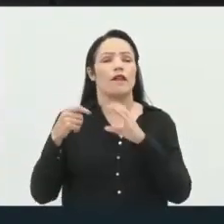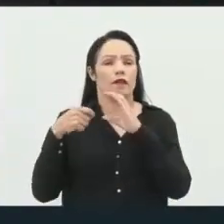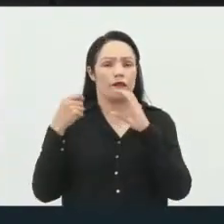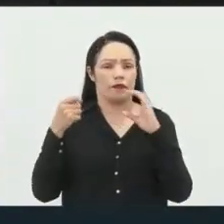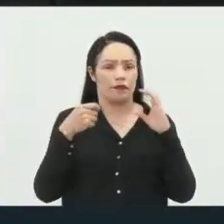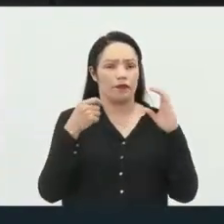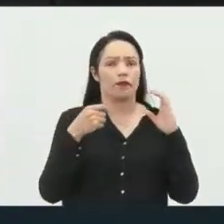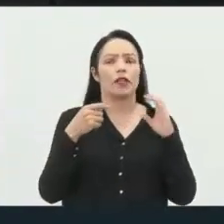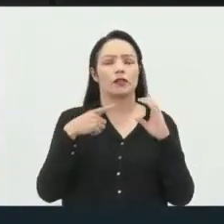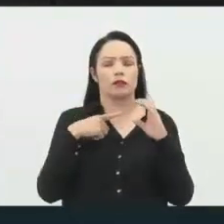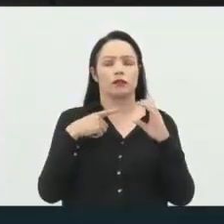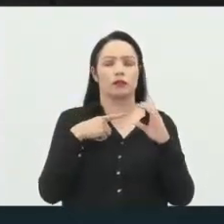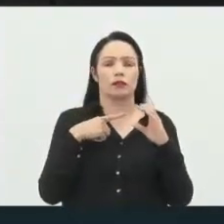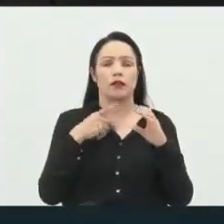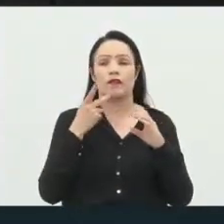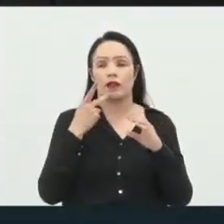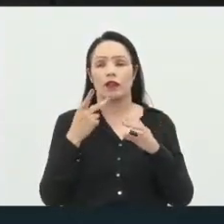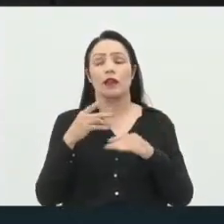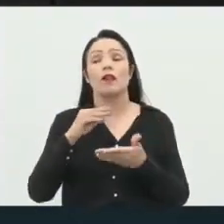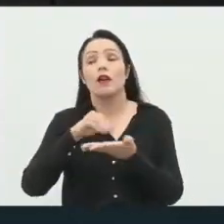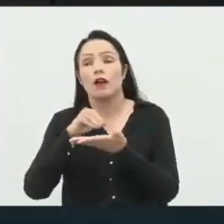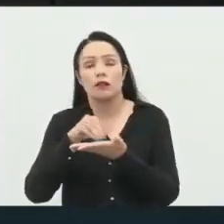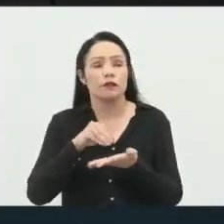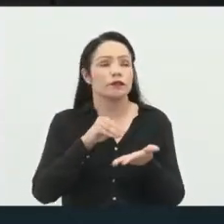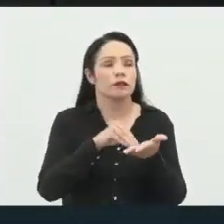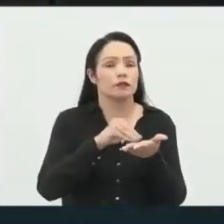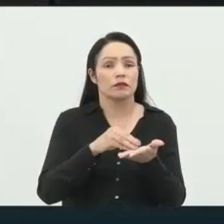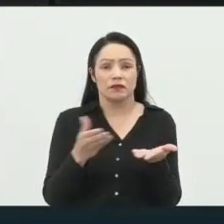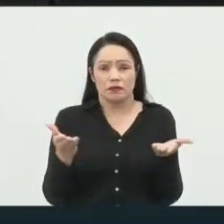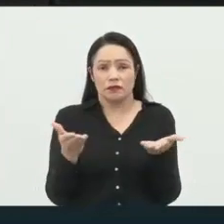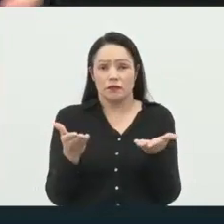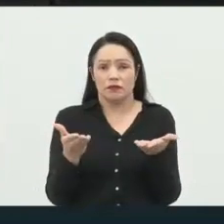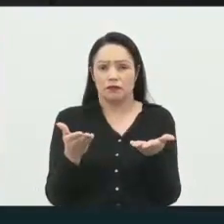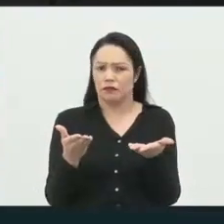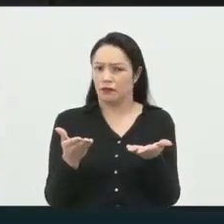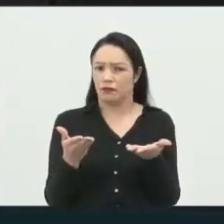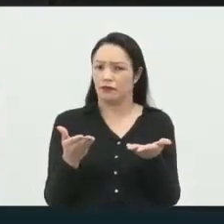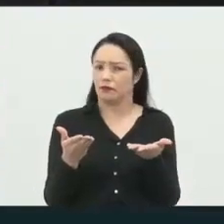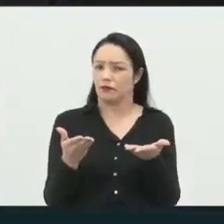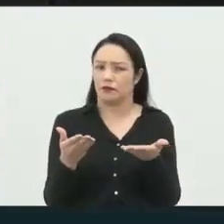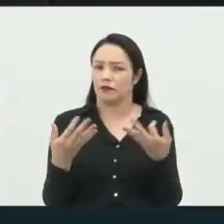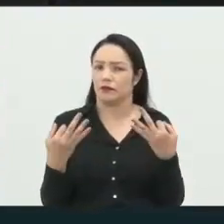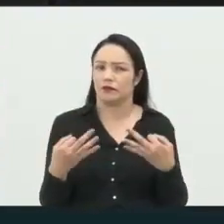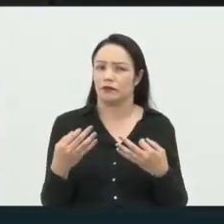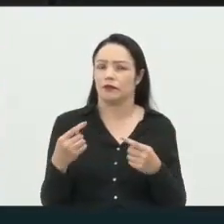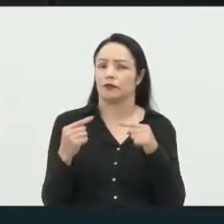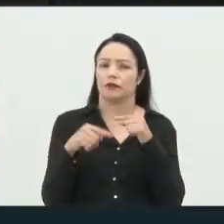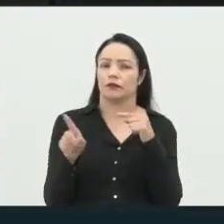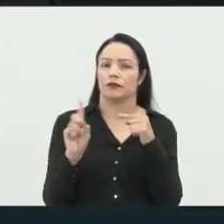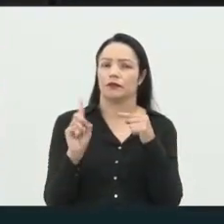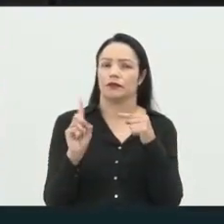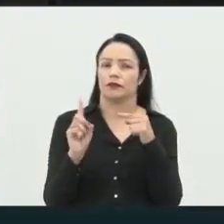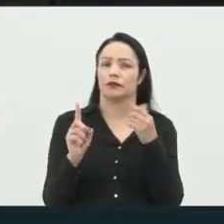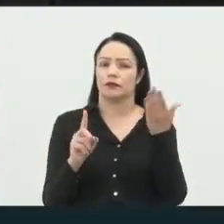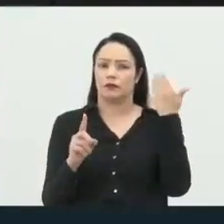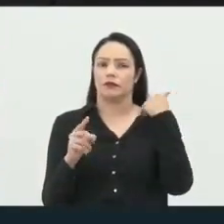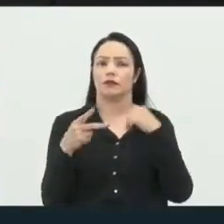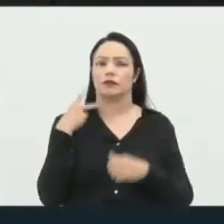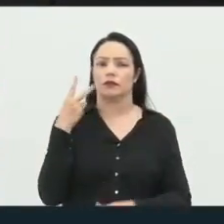hoje como prefeito da cidade de Guarulhos não faz jus aquilo que ele fazia antes como Vereador